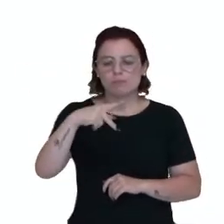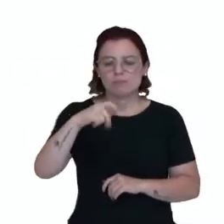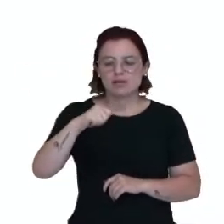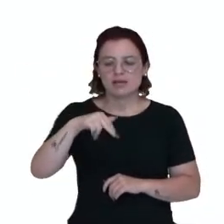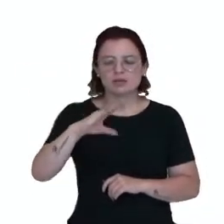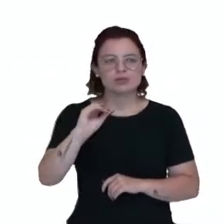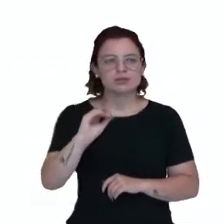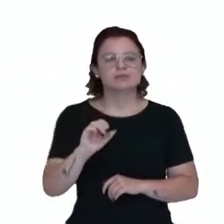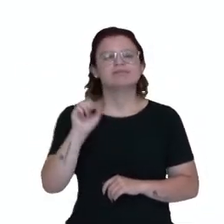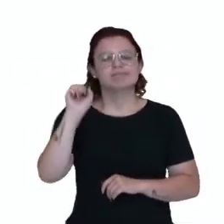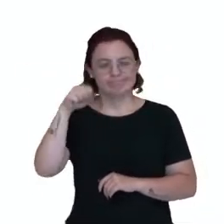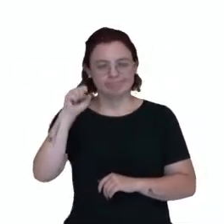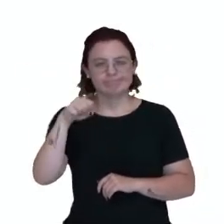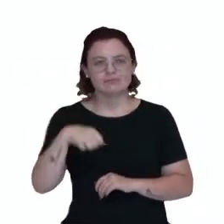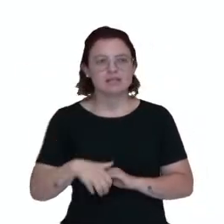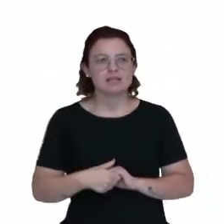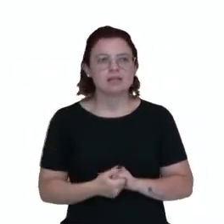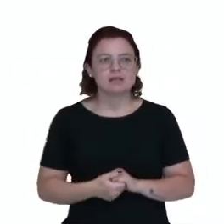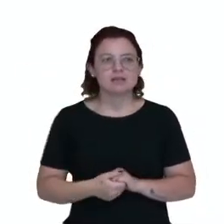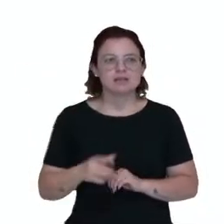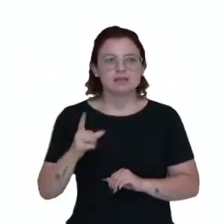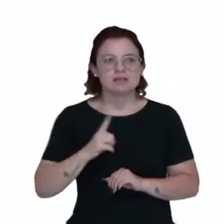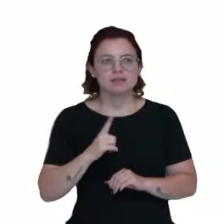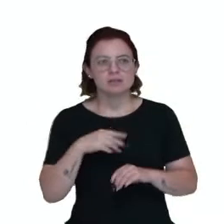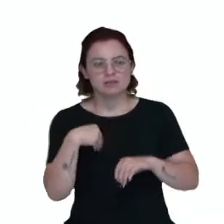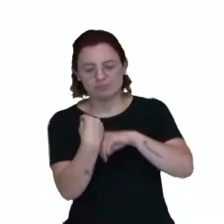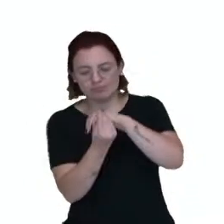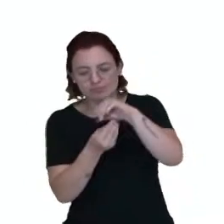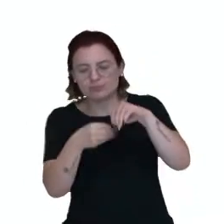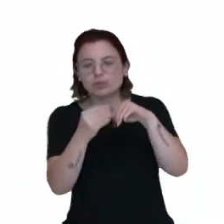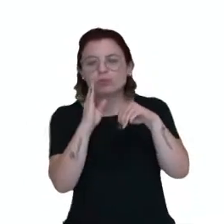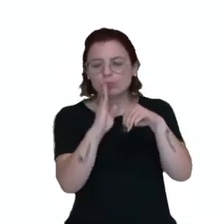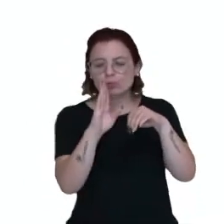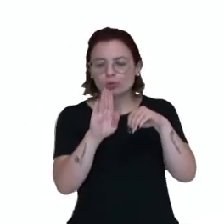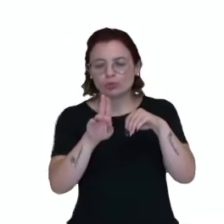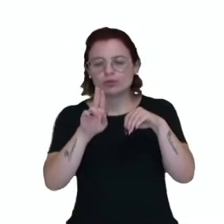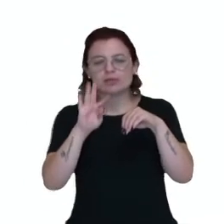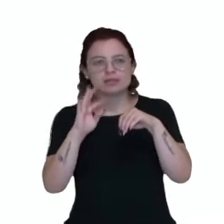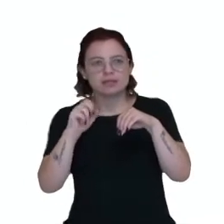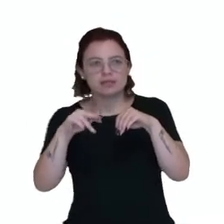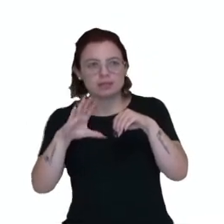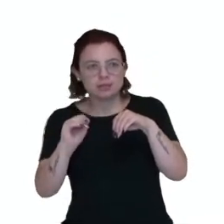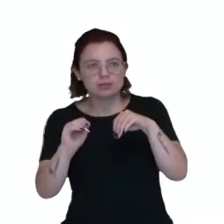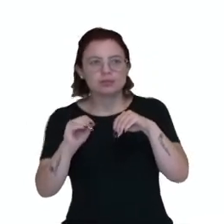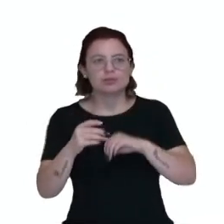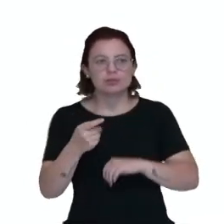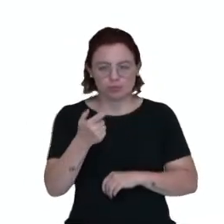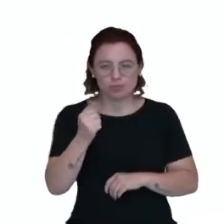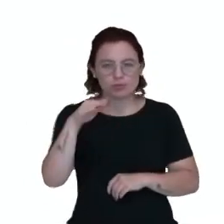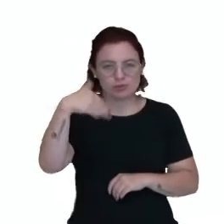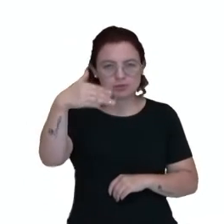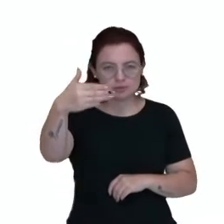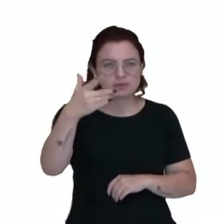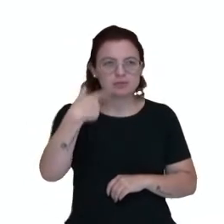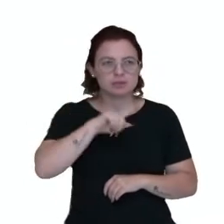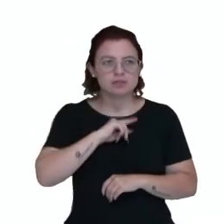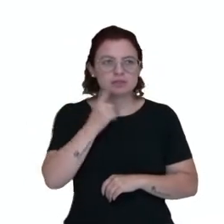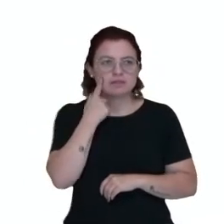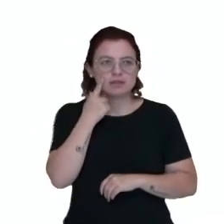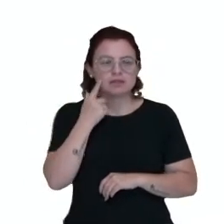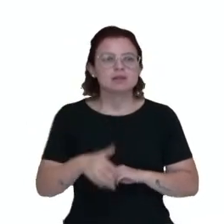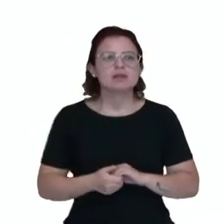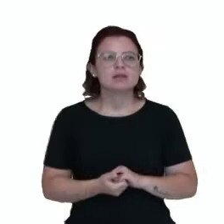Ah, sim. Ele, juntamente com o gás butano, que nós vamos ver daqui a pouco, o butano,